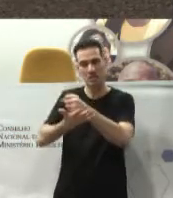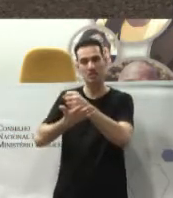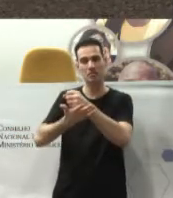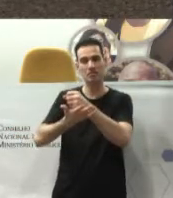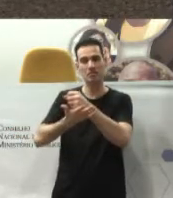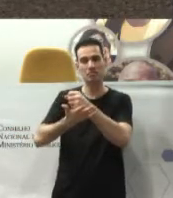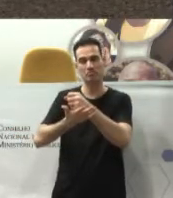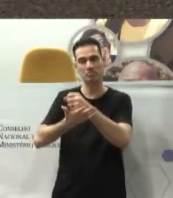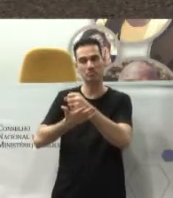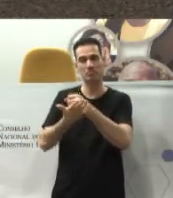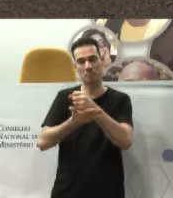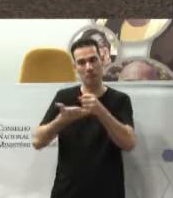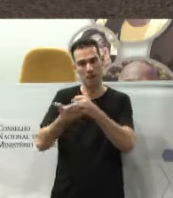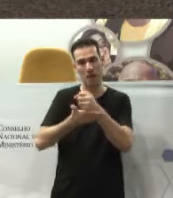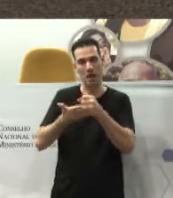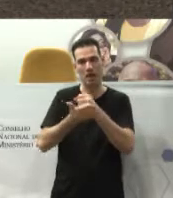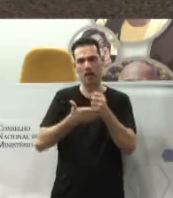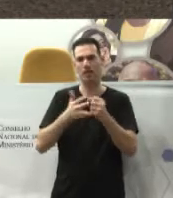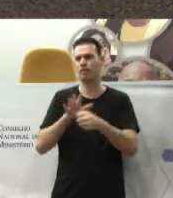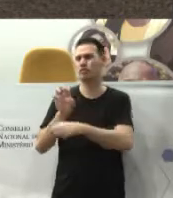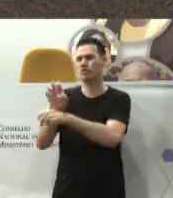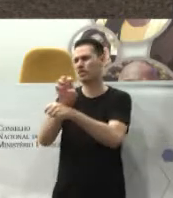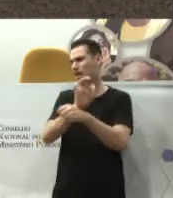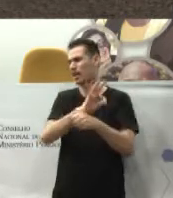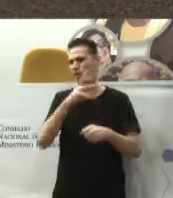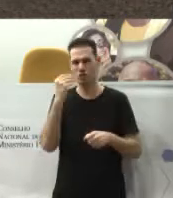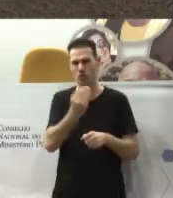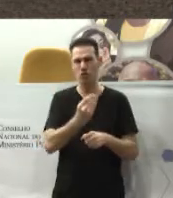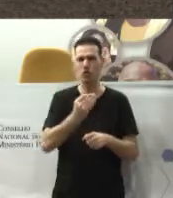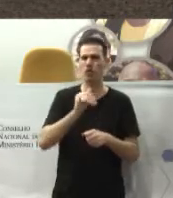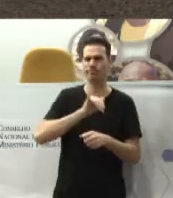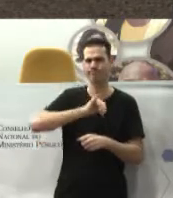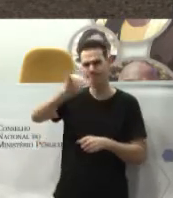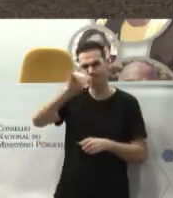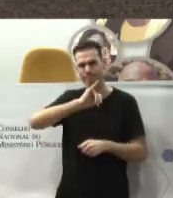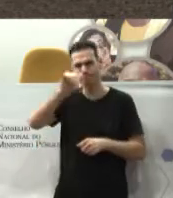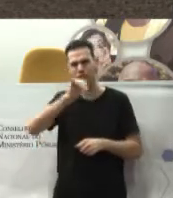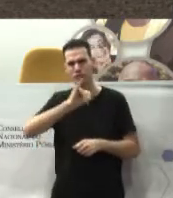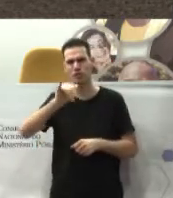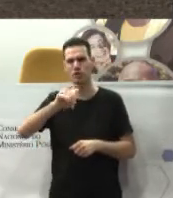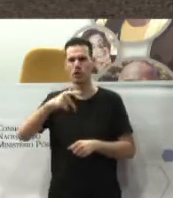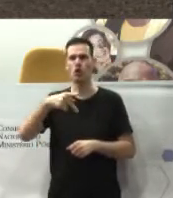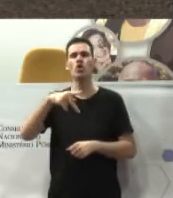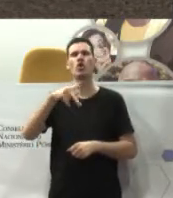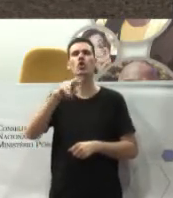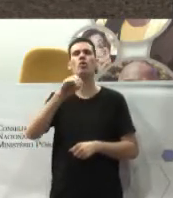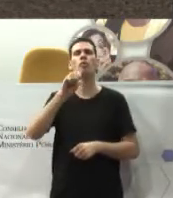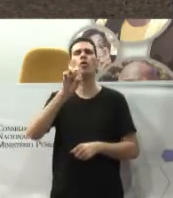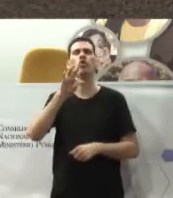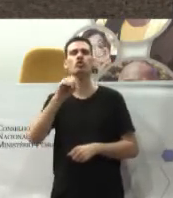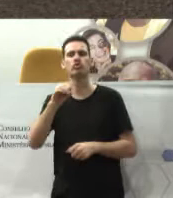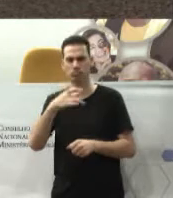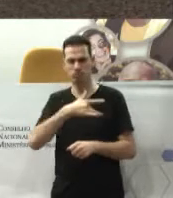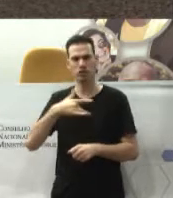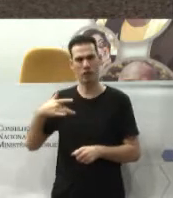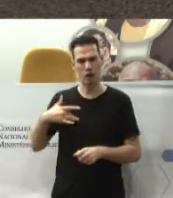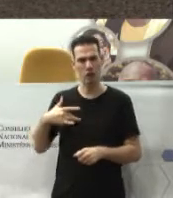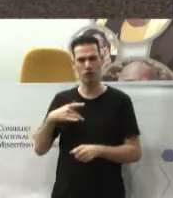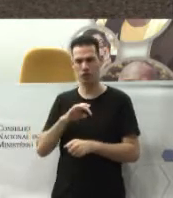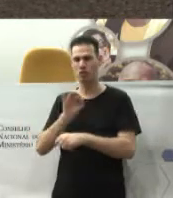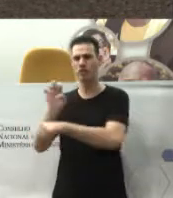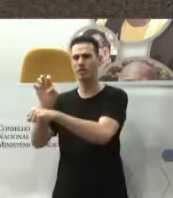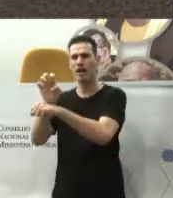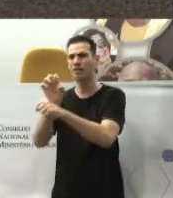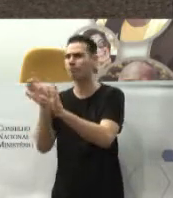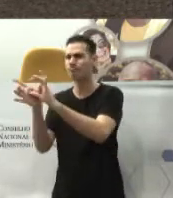O governo do estado criou no estado inteiro, informatizou os postos de saúde, então o estado está todo interligado.